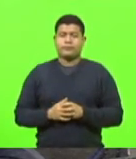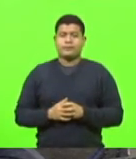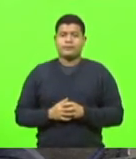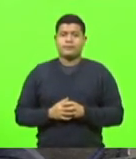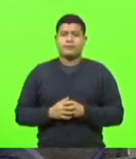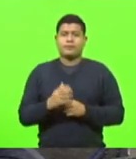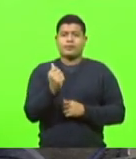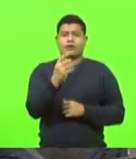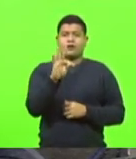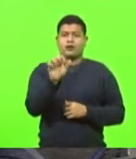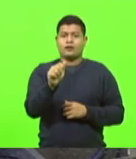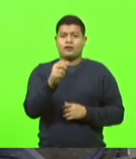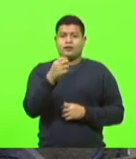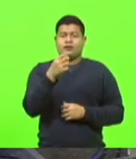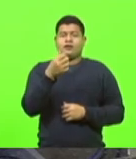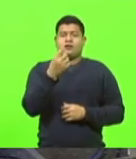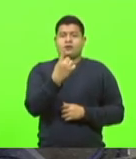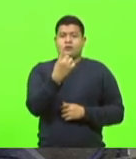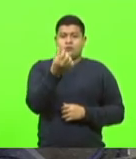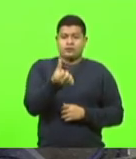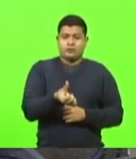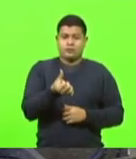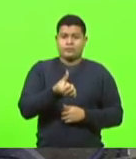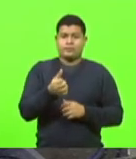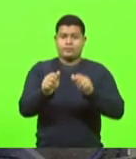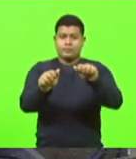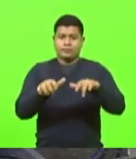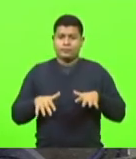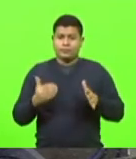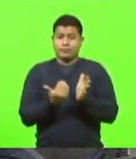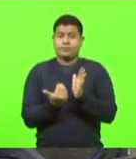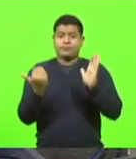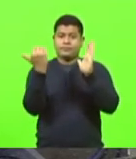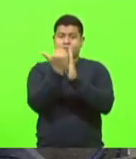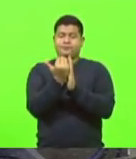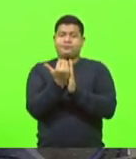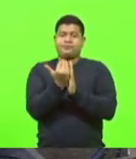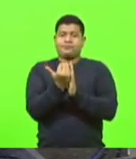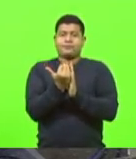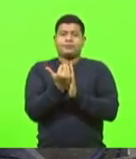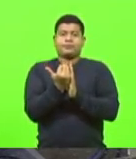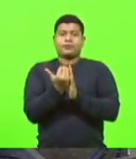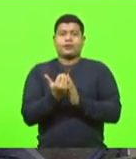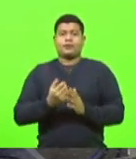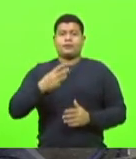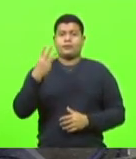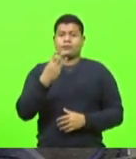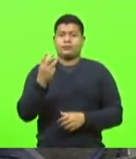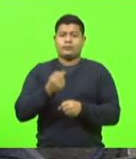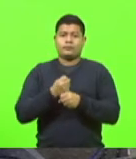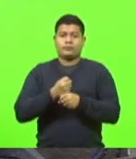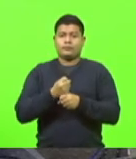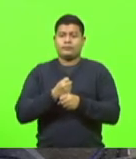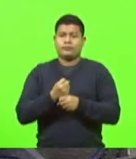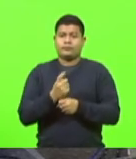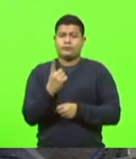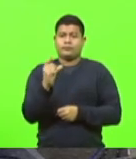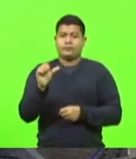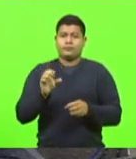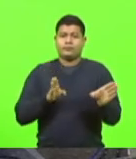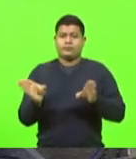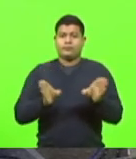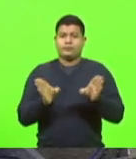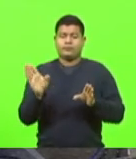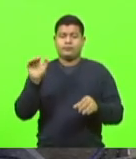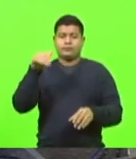Ata da 16ª sessão extraordinária da 3ª sessão legislativa da 9ª,